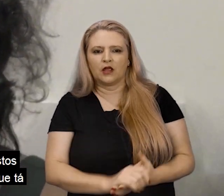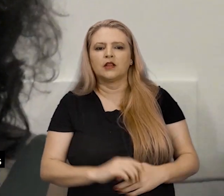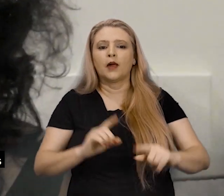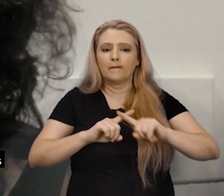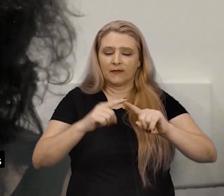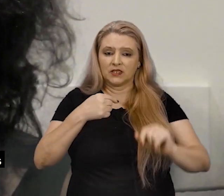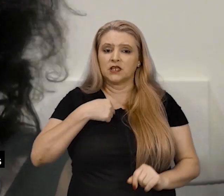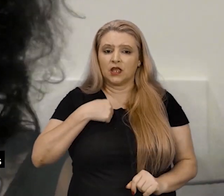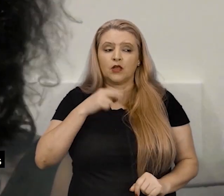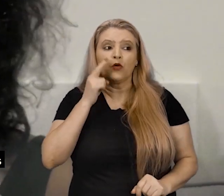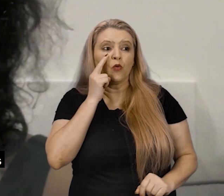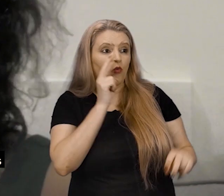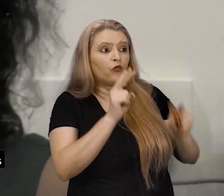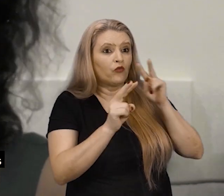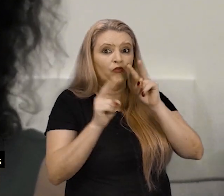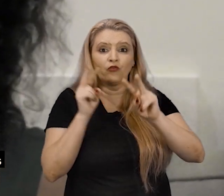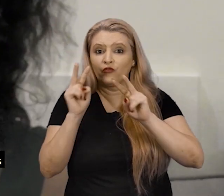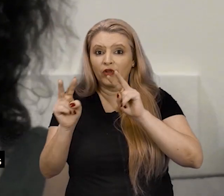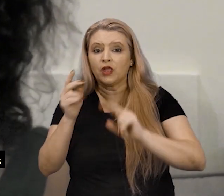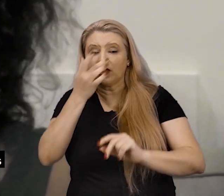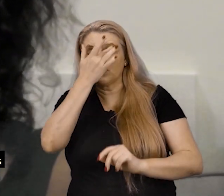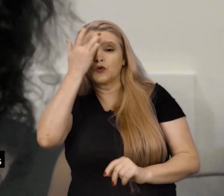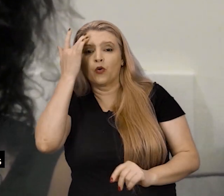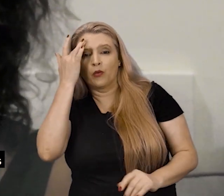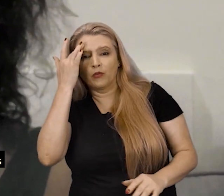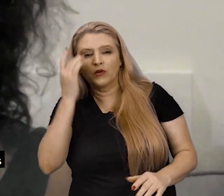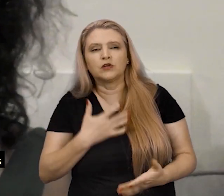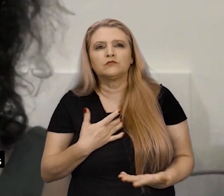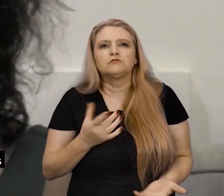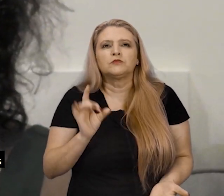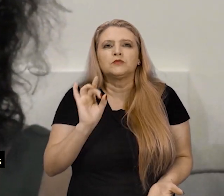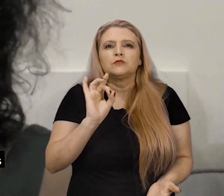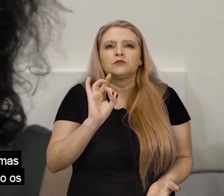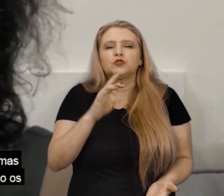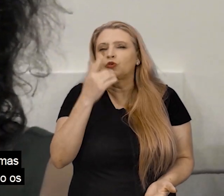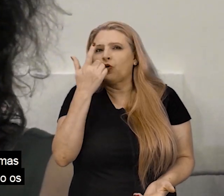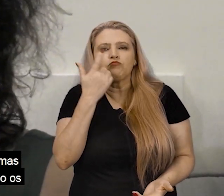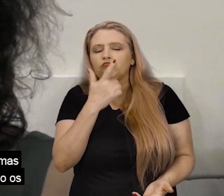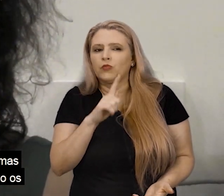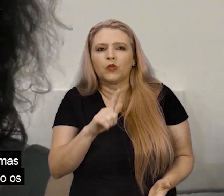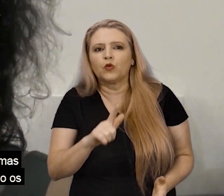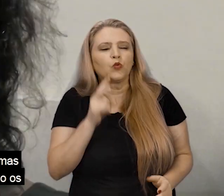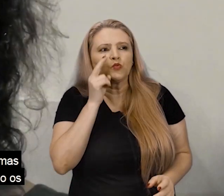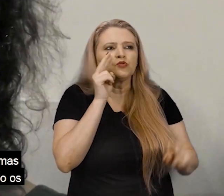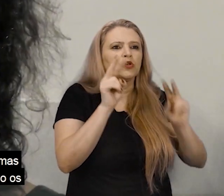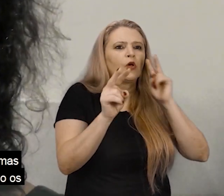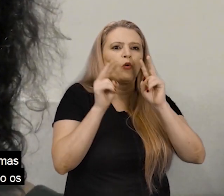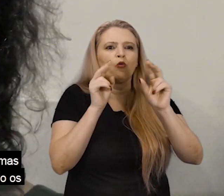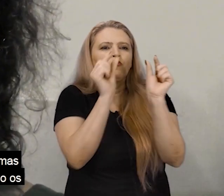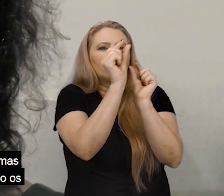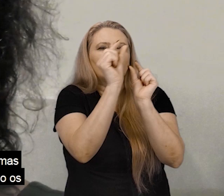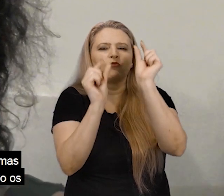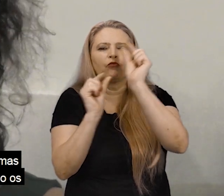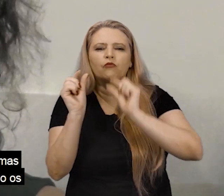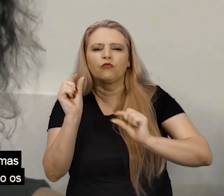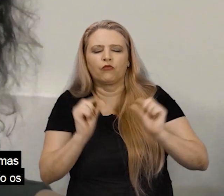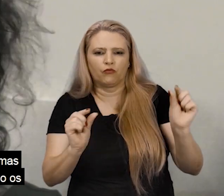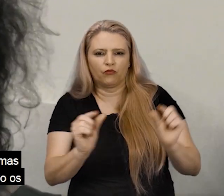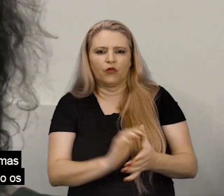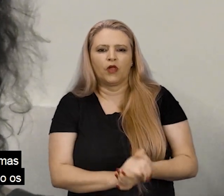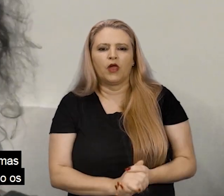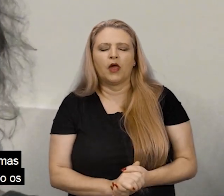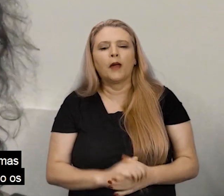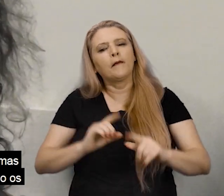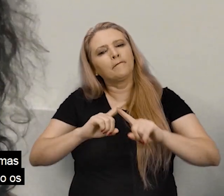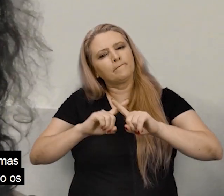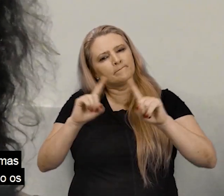eu vejo o que está acontecendo, só não vejo, assim, detalhes, né? Então eu consigo ir e vir com bastante tranquilidade até. Porque geralmente os problemas que tem no bloco